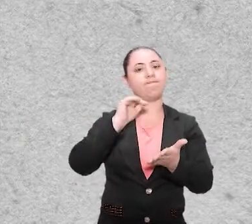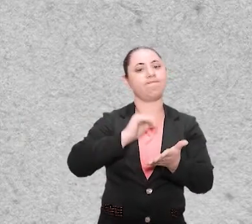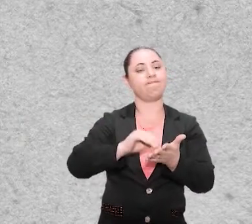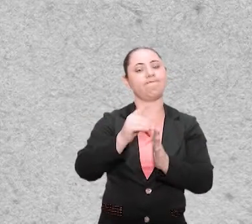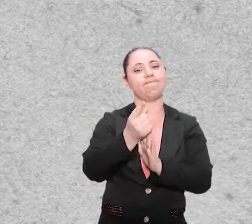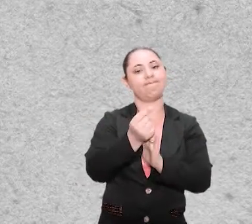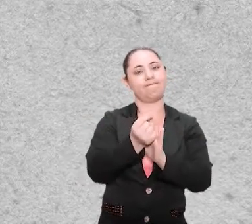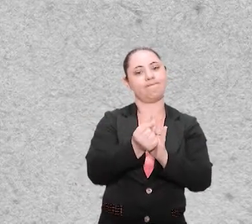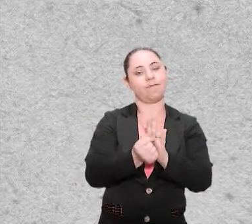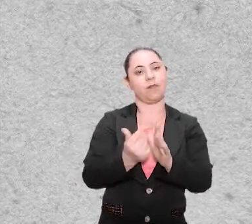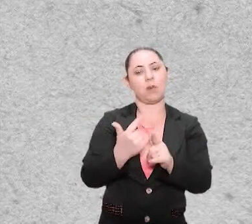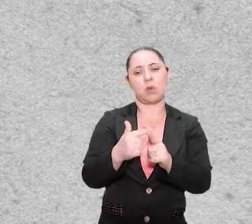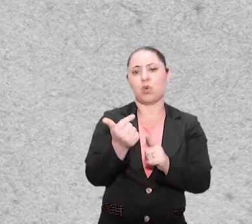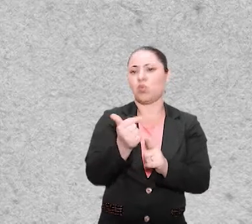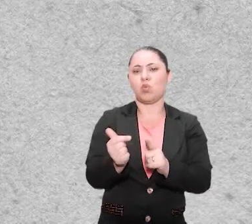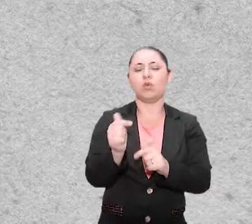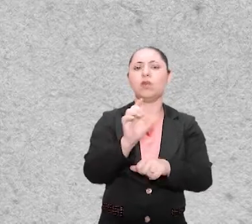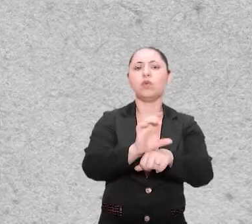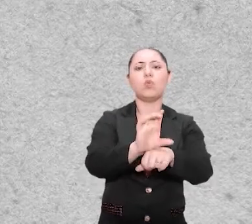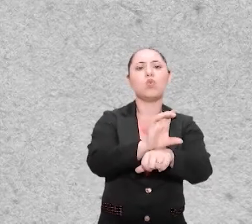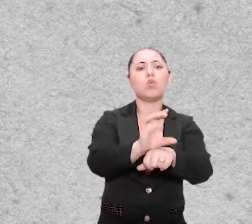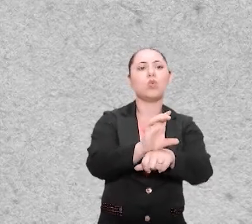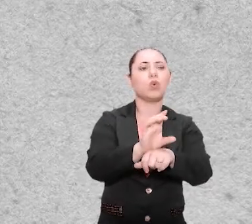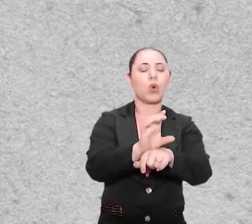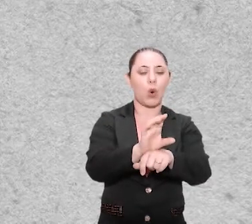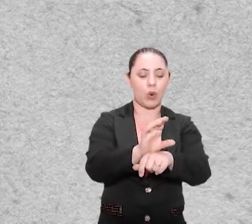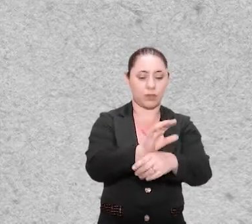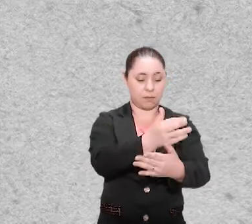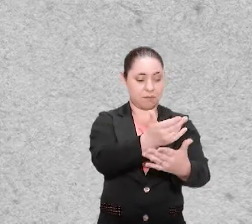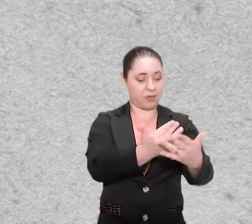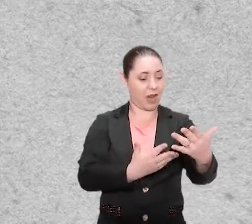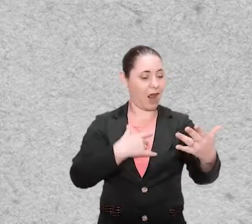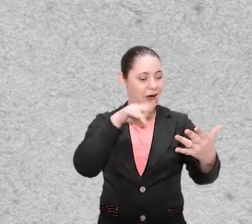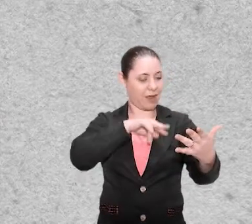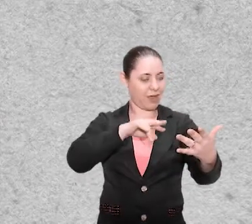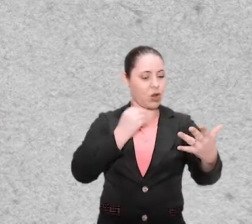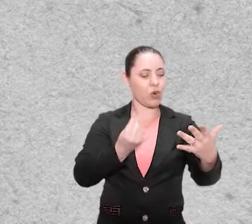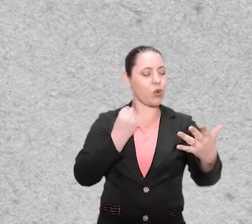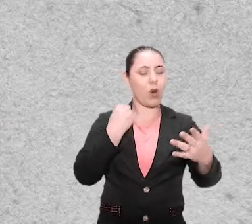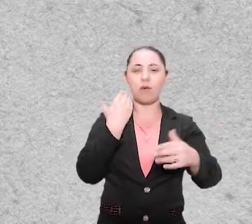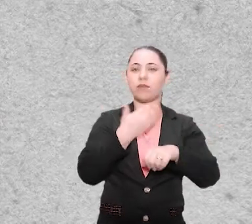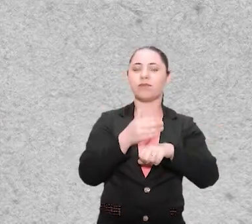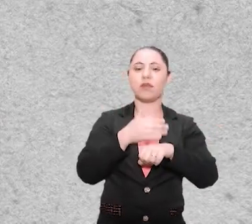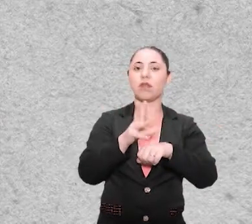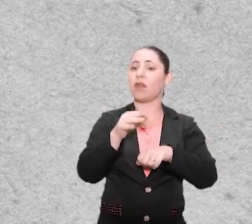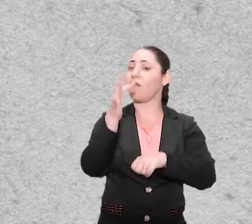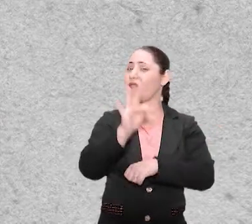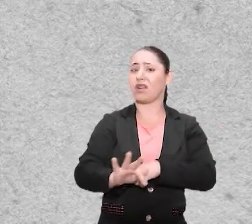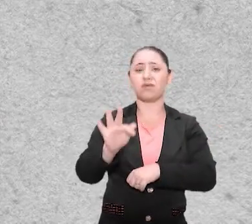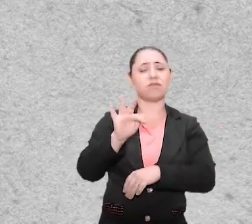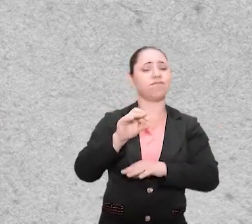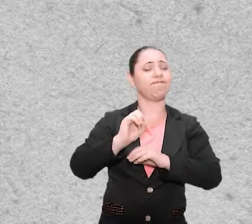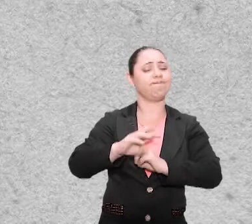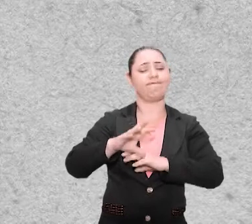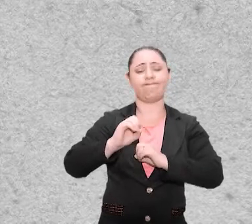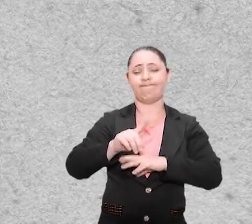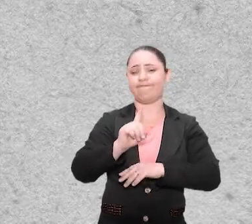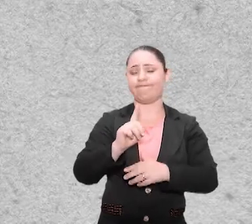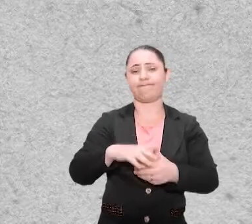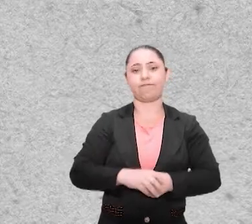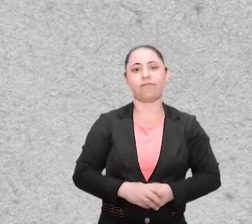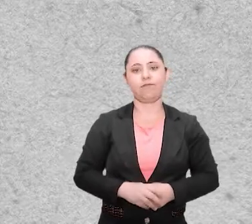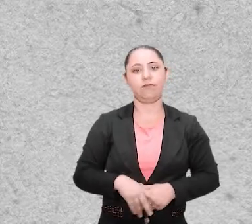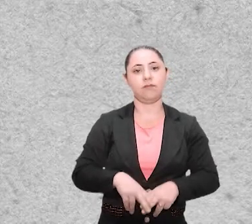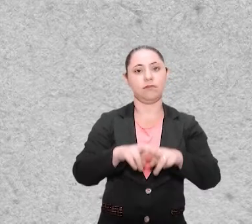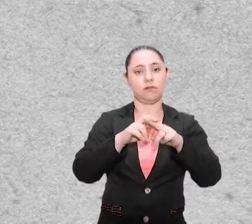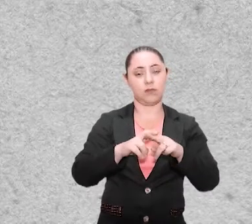Finanças. Porque não tem curso, manual preparatório para ser secretário. Essa faculdade não ensina, né? Essa faculdade não ensina. Então, na